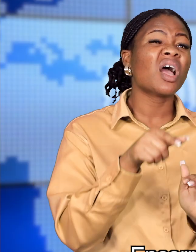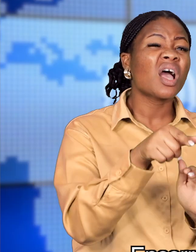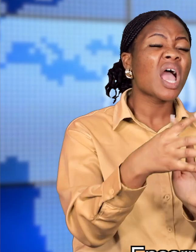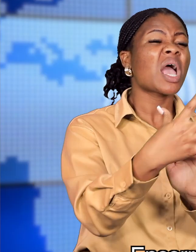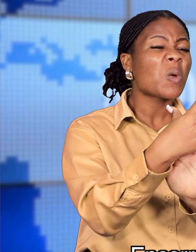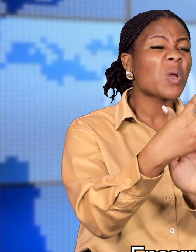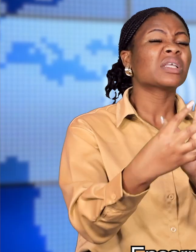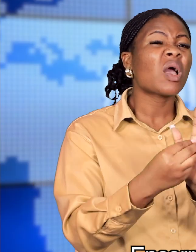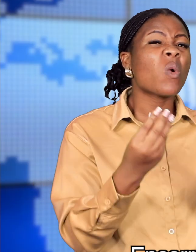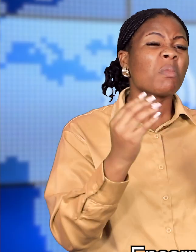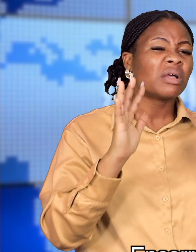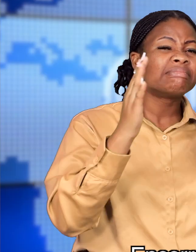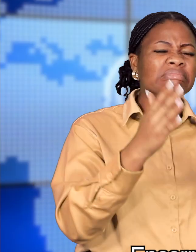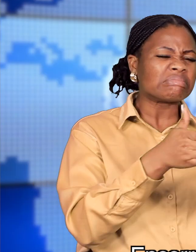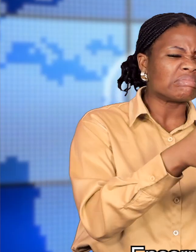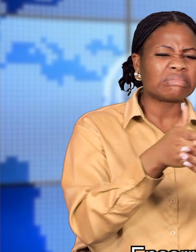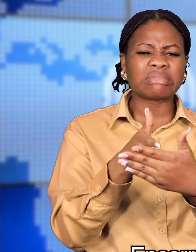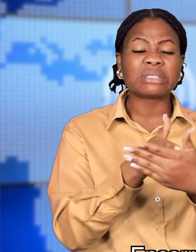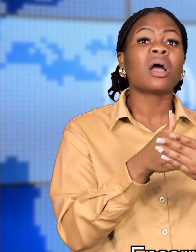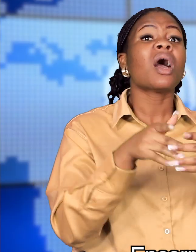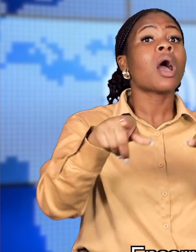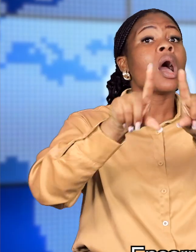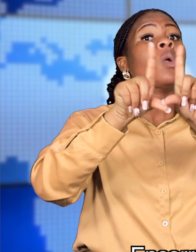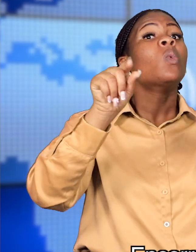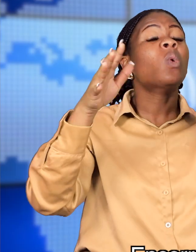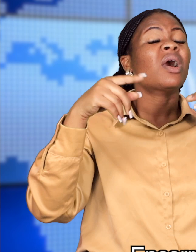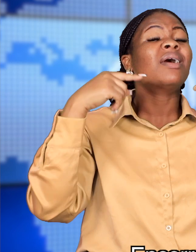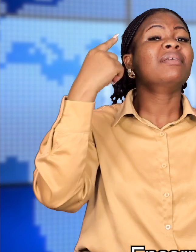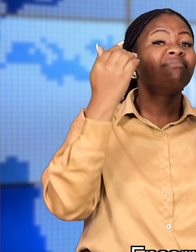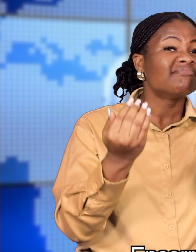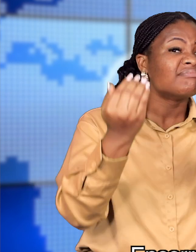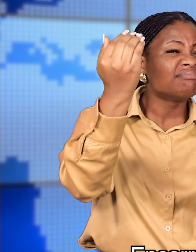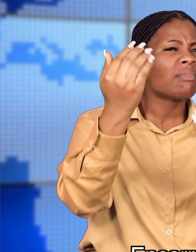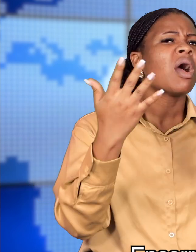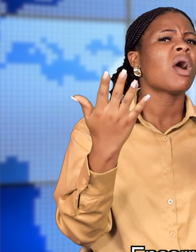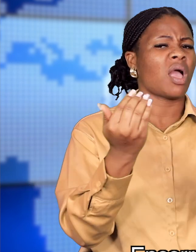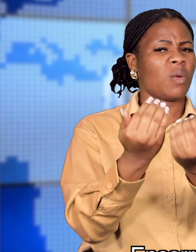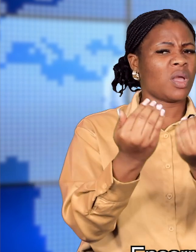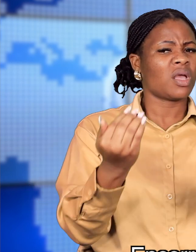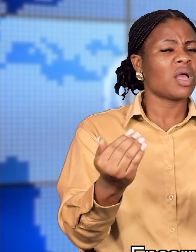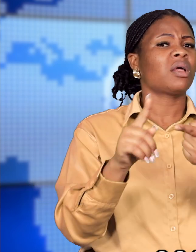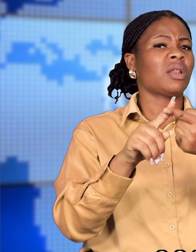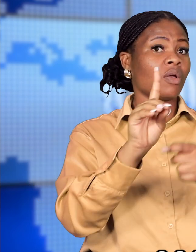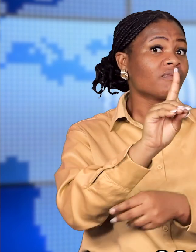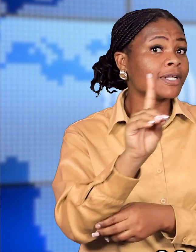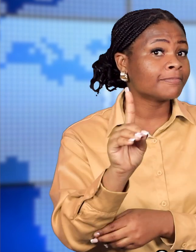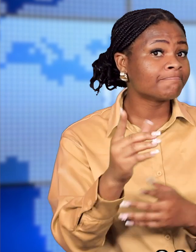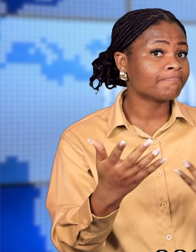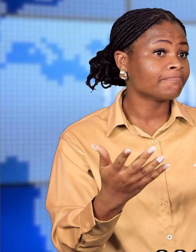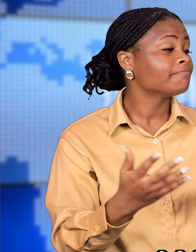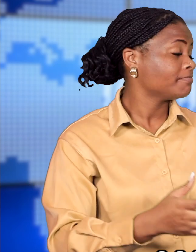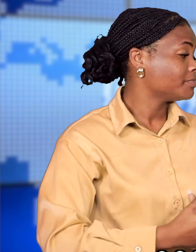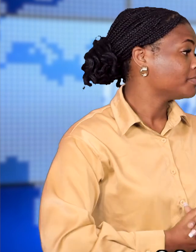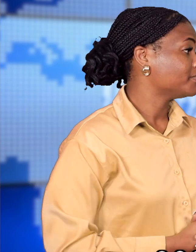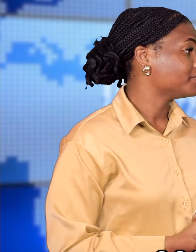aqui. Encerramos esta temporada com um tema essencial: uniões prematuras e o seu